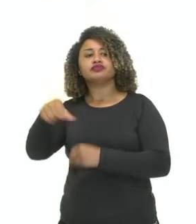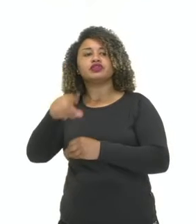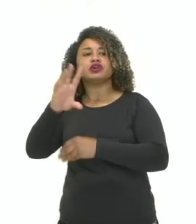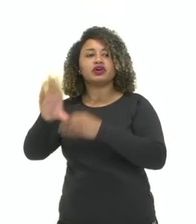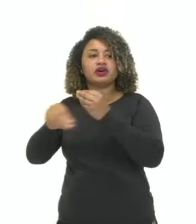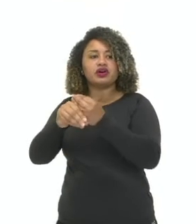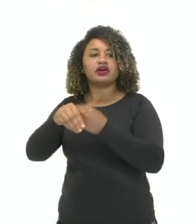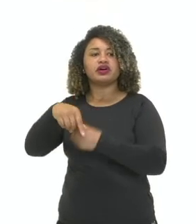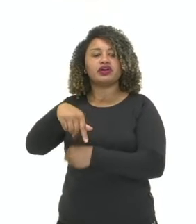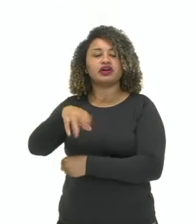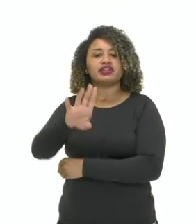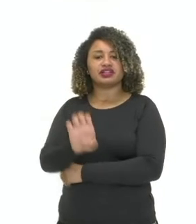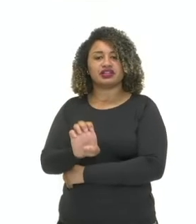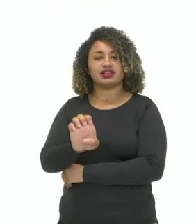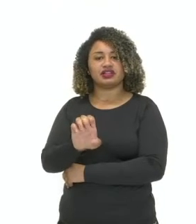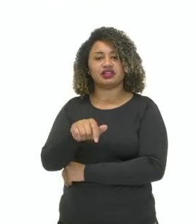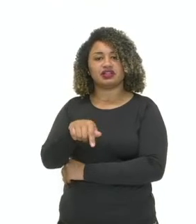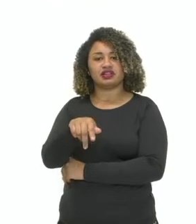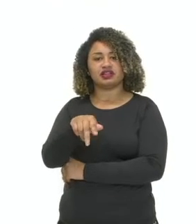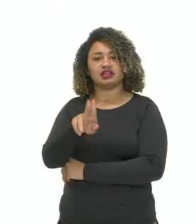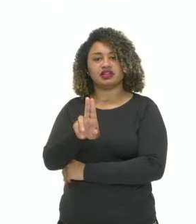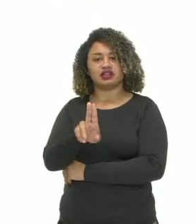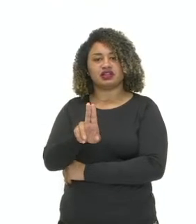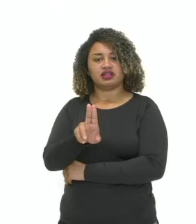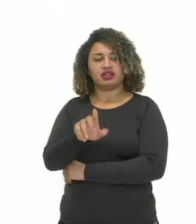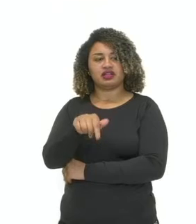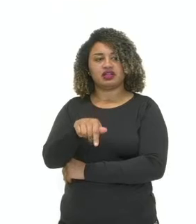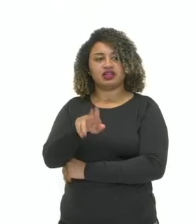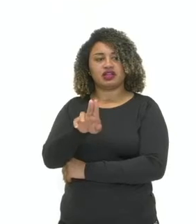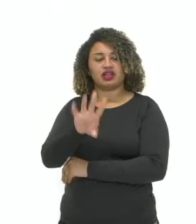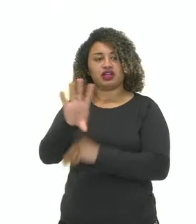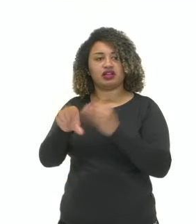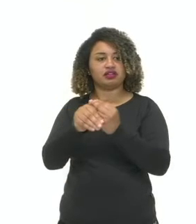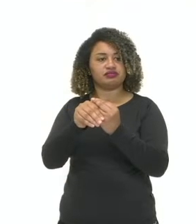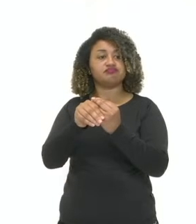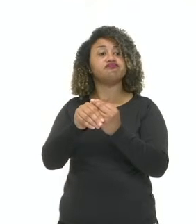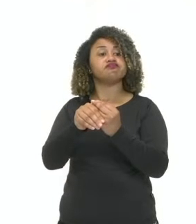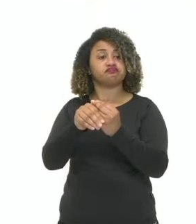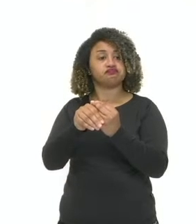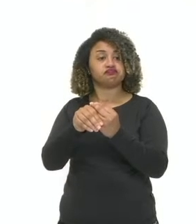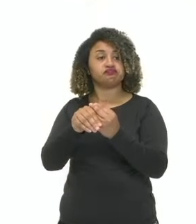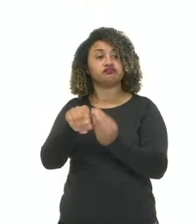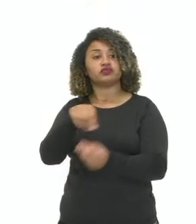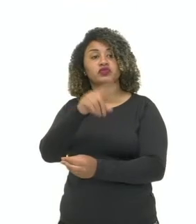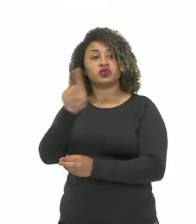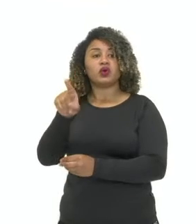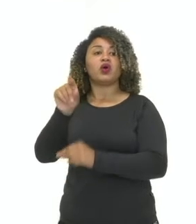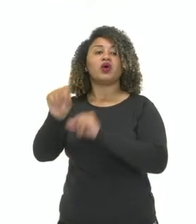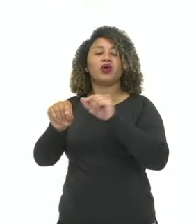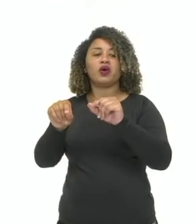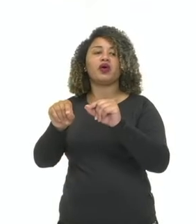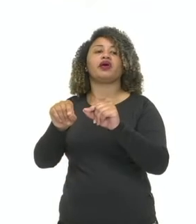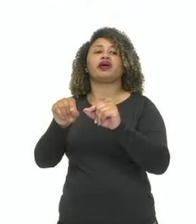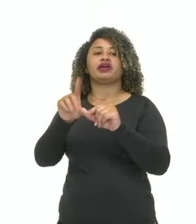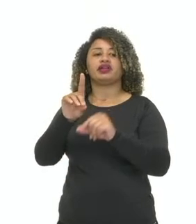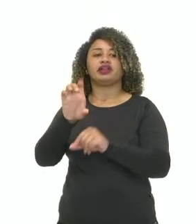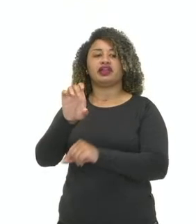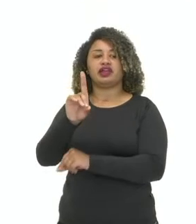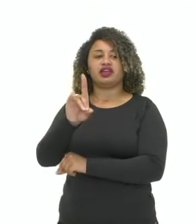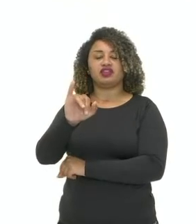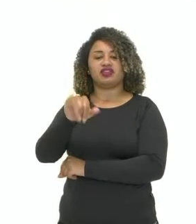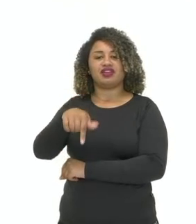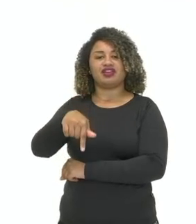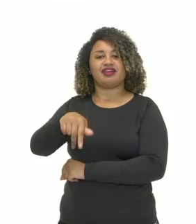yo saqué, o que? E o U, não é mais a letra C. Dedicar,